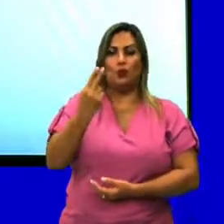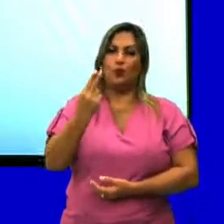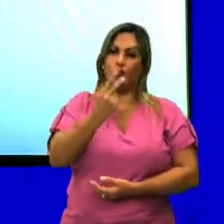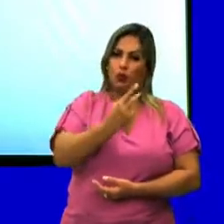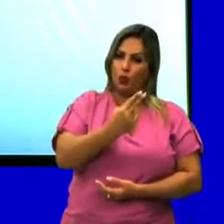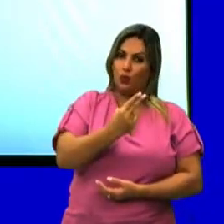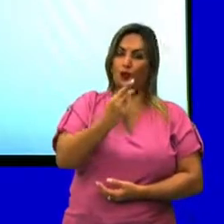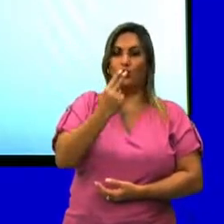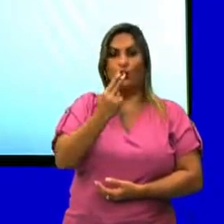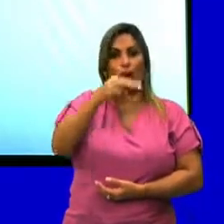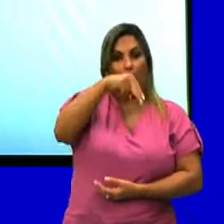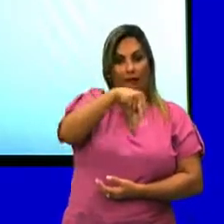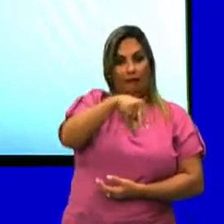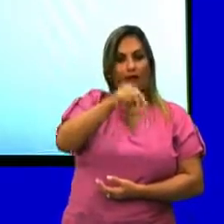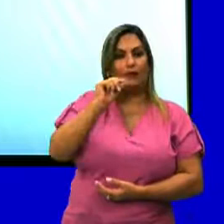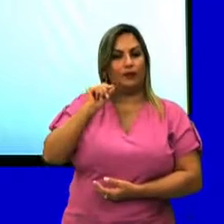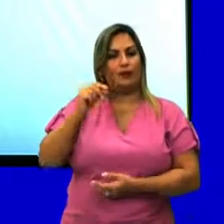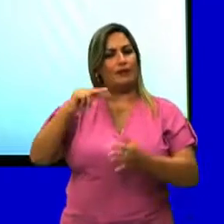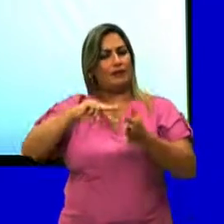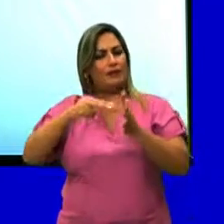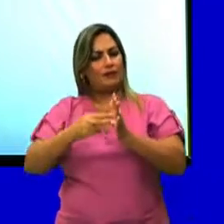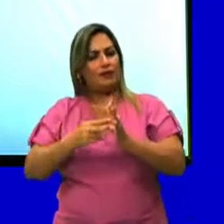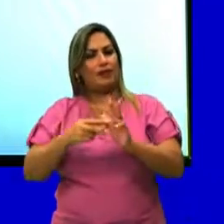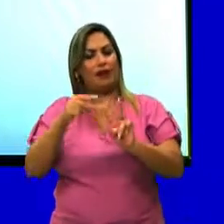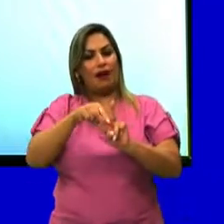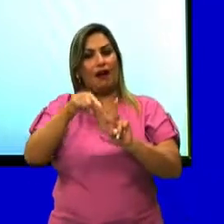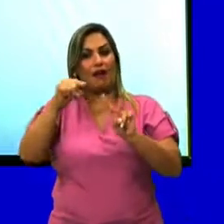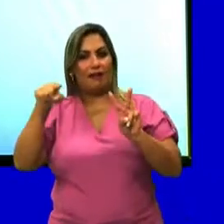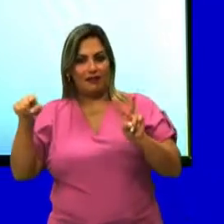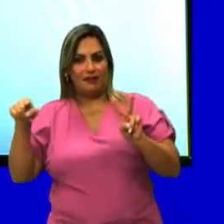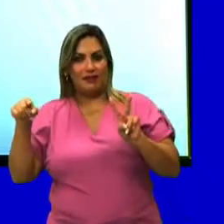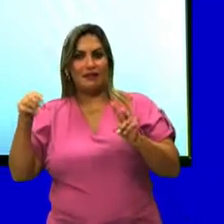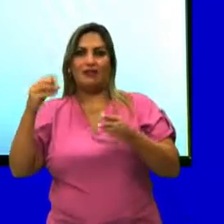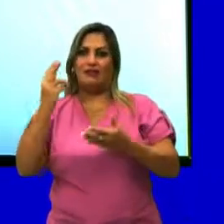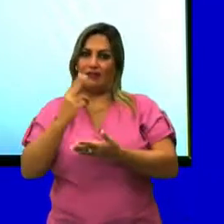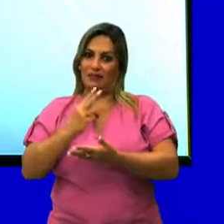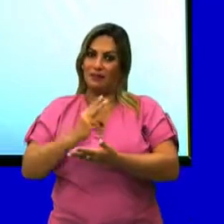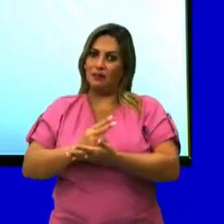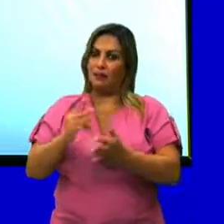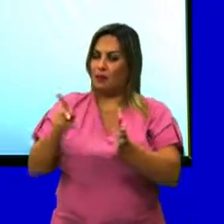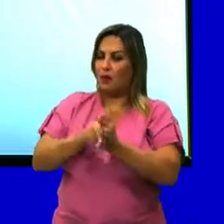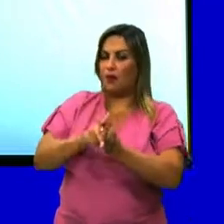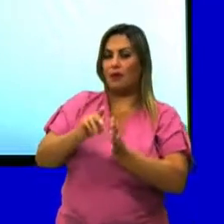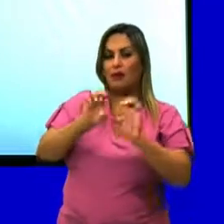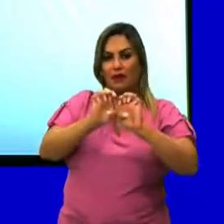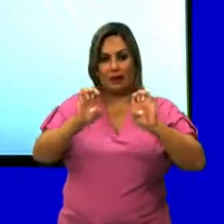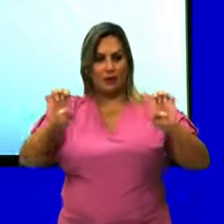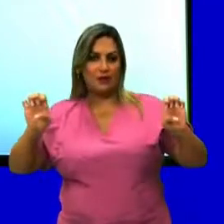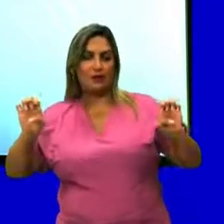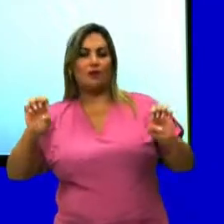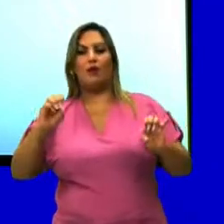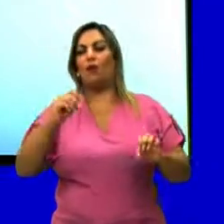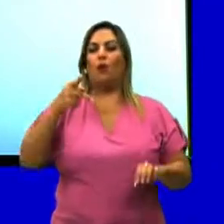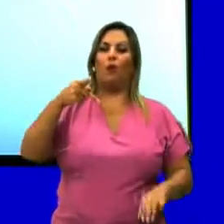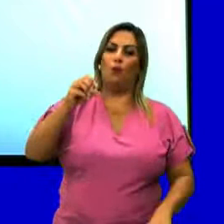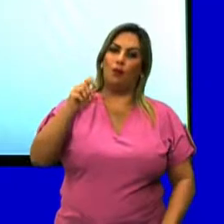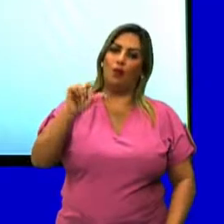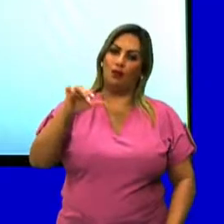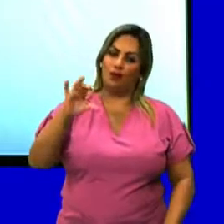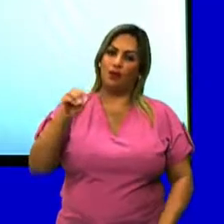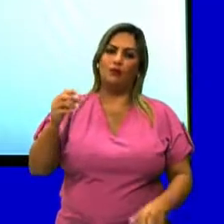reticência U N significa que são as raízes da minha equação ou do meu